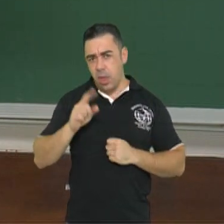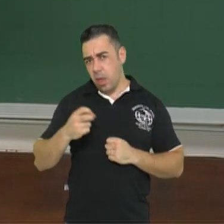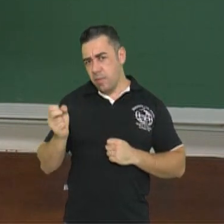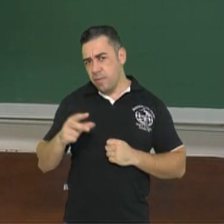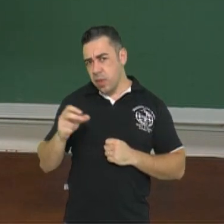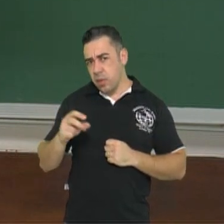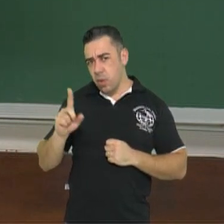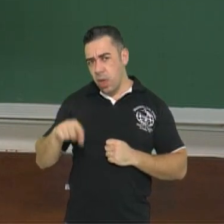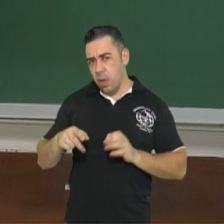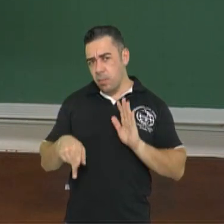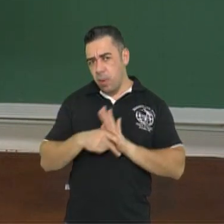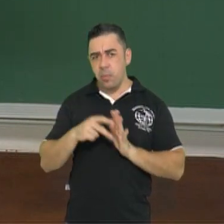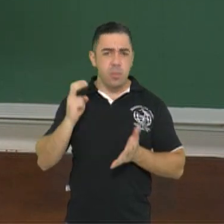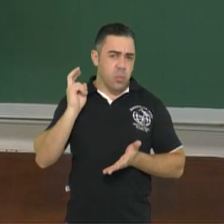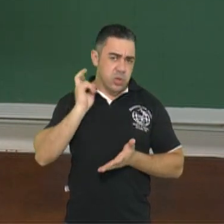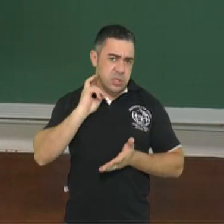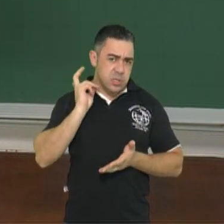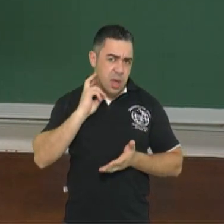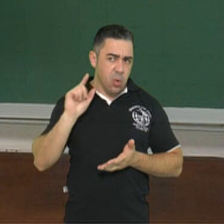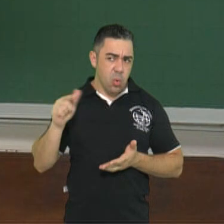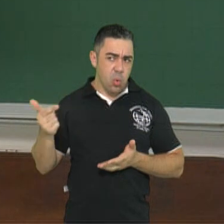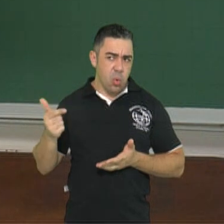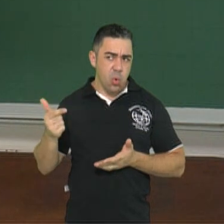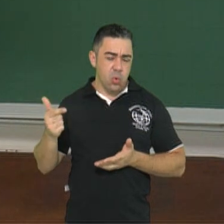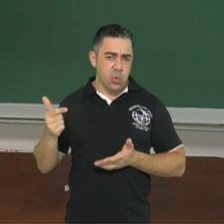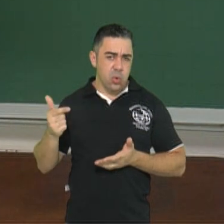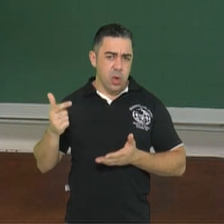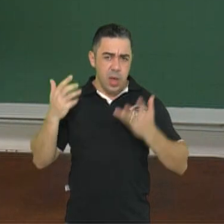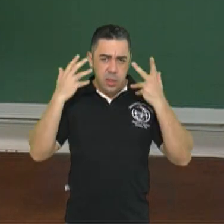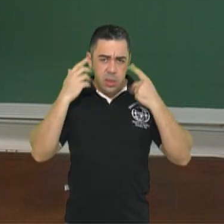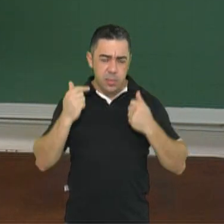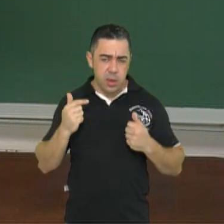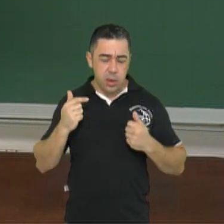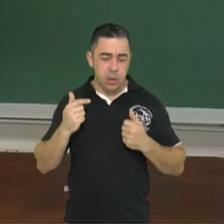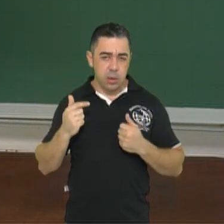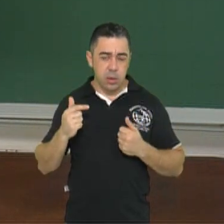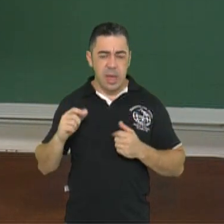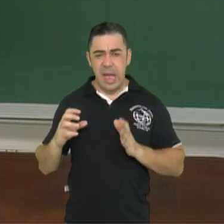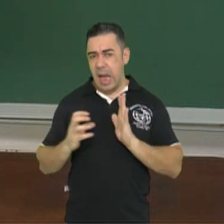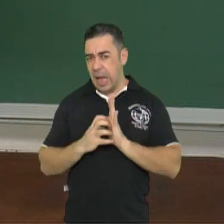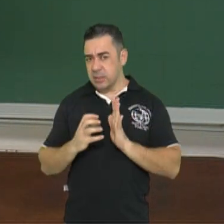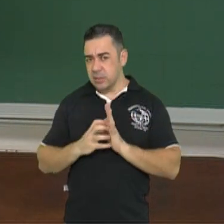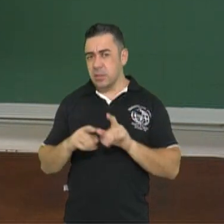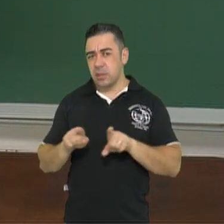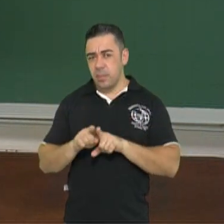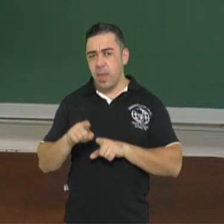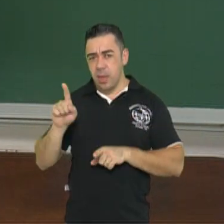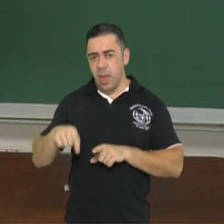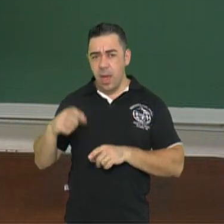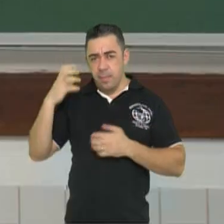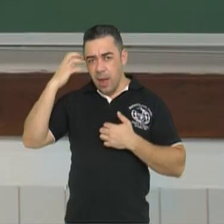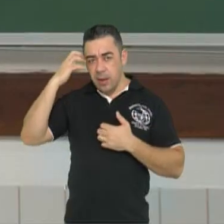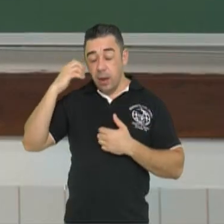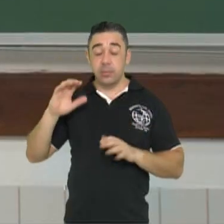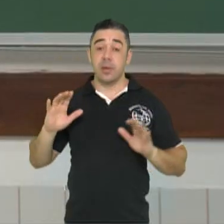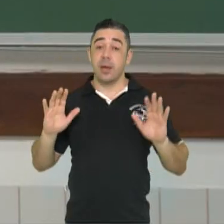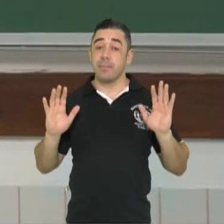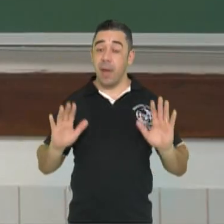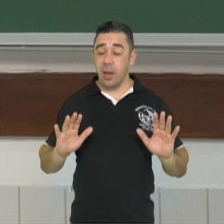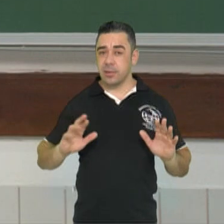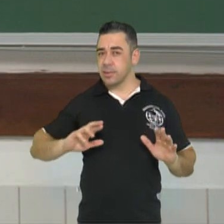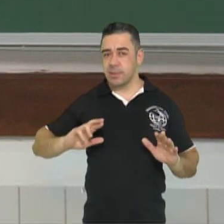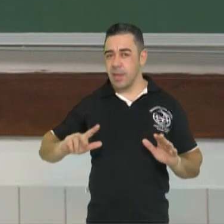veio do morcego ou do outro animal lá, o pangolim? AIDS também não é um vírus que veio do macaco? Mas, ó,